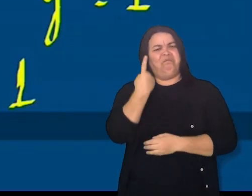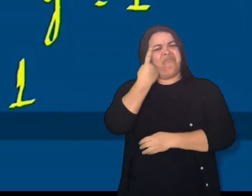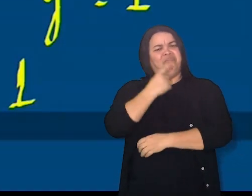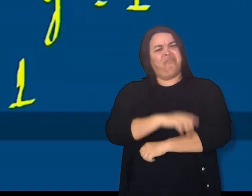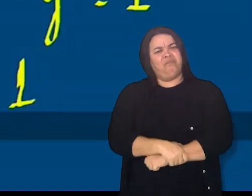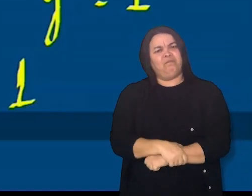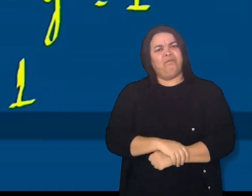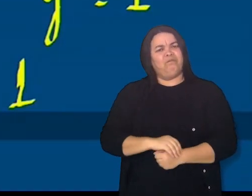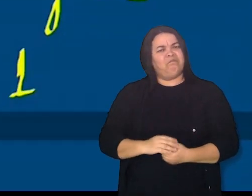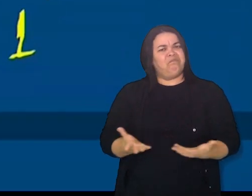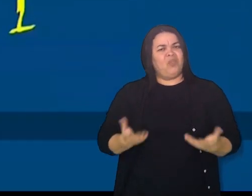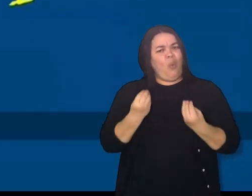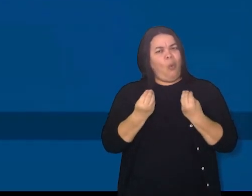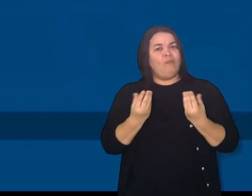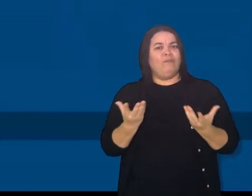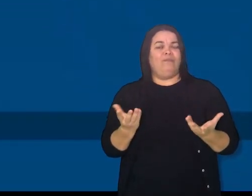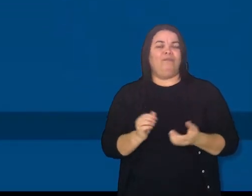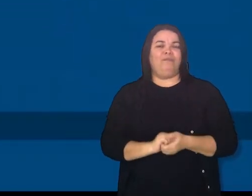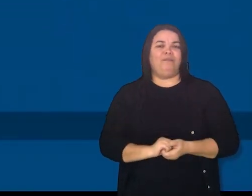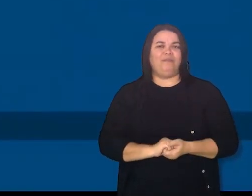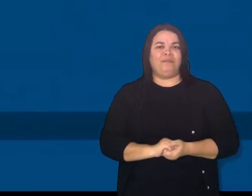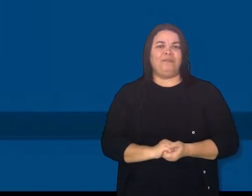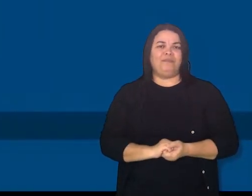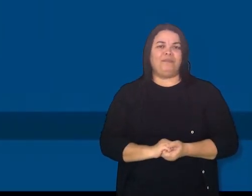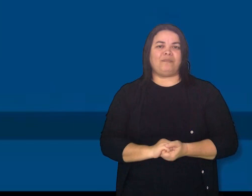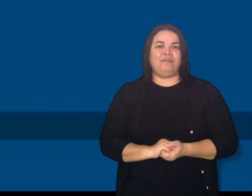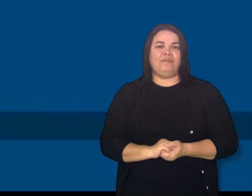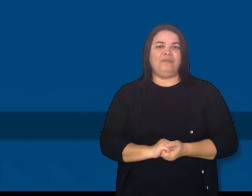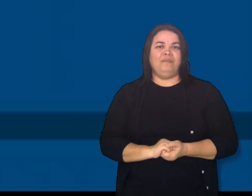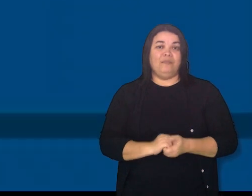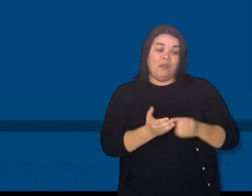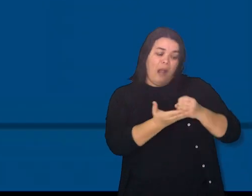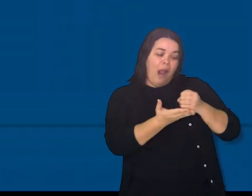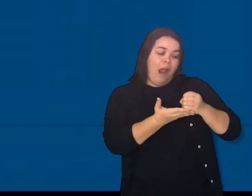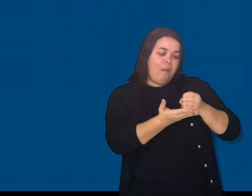É um negócio assim meio surreal, meio cheio de fantasia, né?